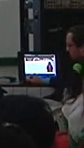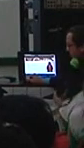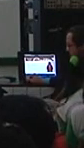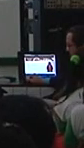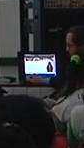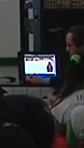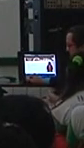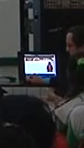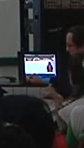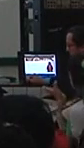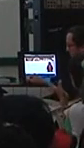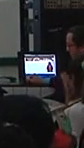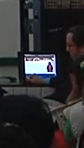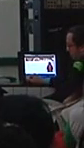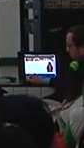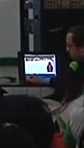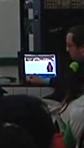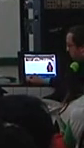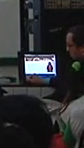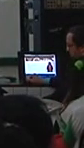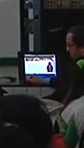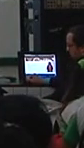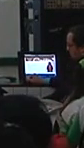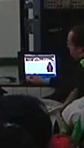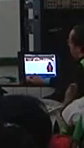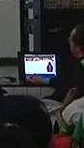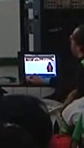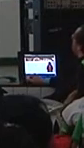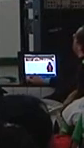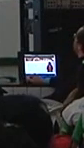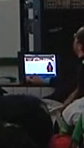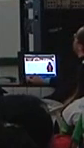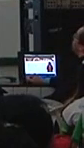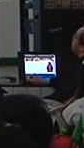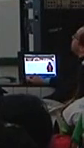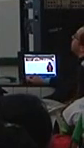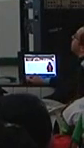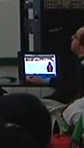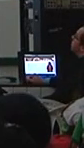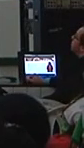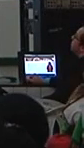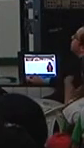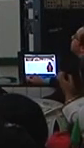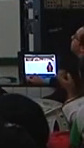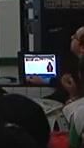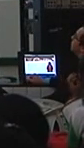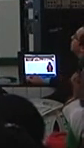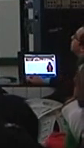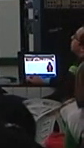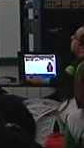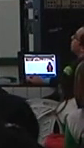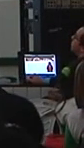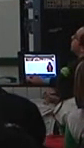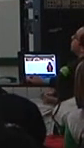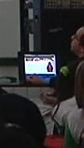visão sistêmica, por conhecer vários campos, por ter sempre contribuído com o Instituto Federal